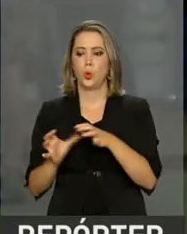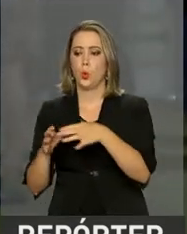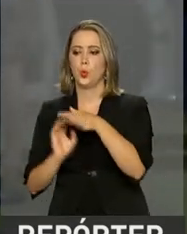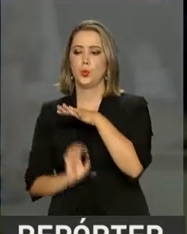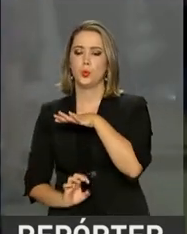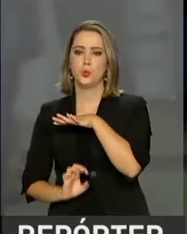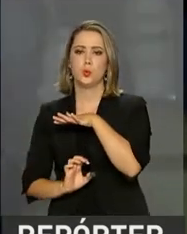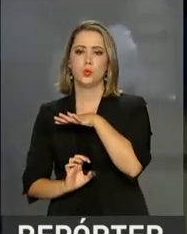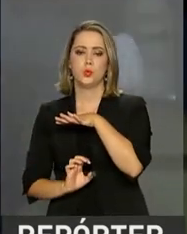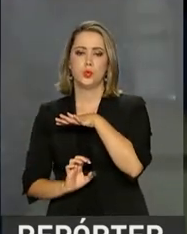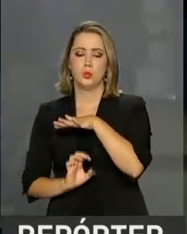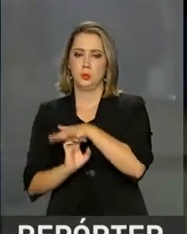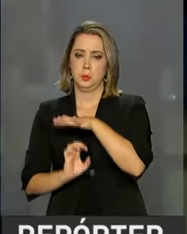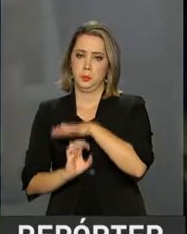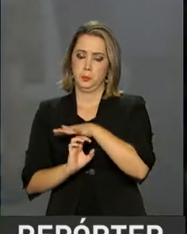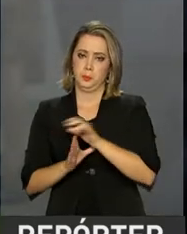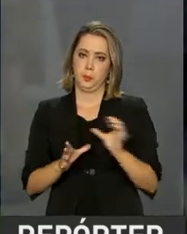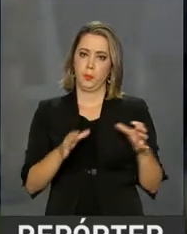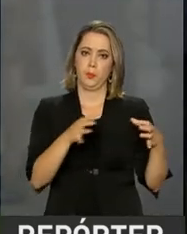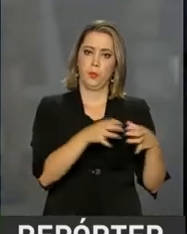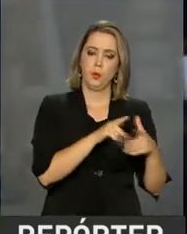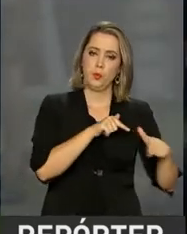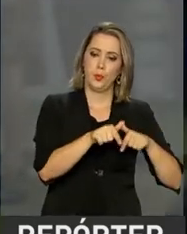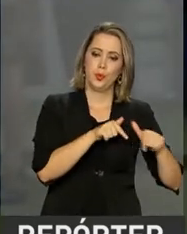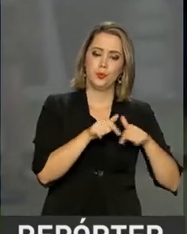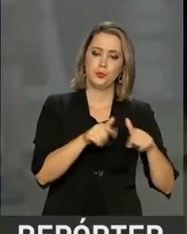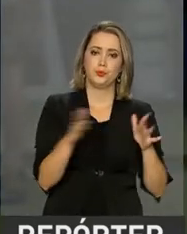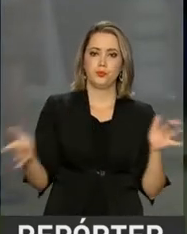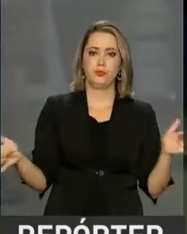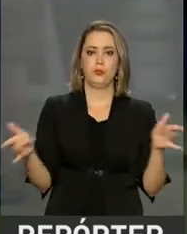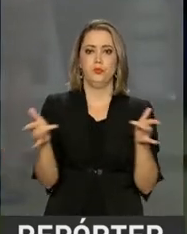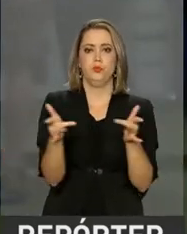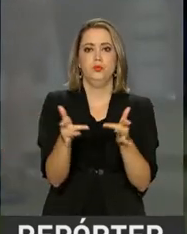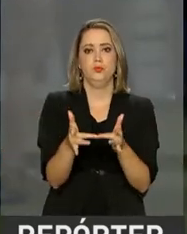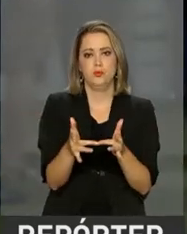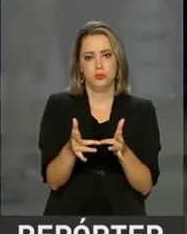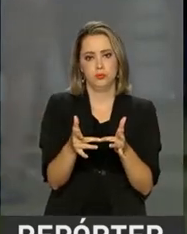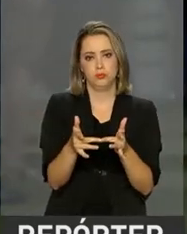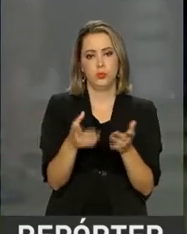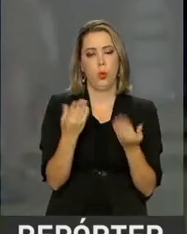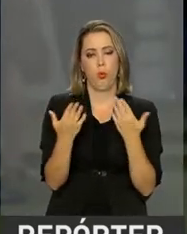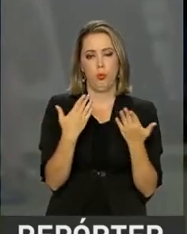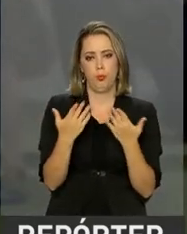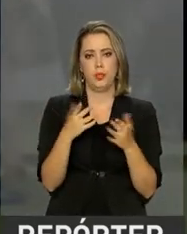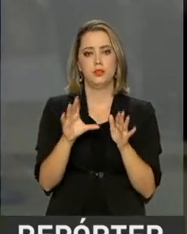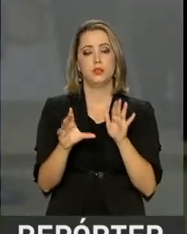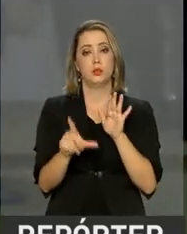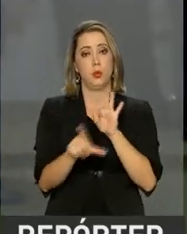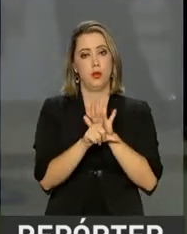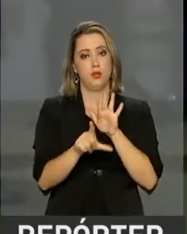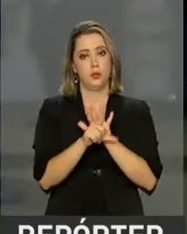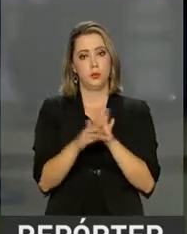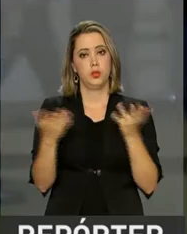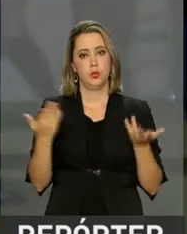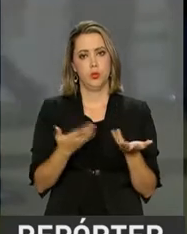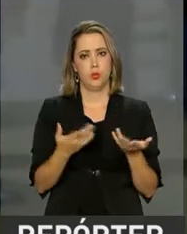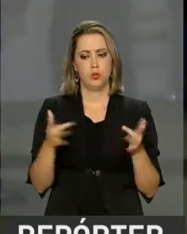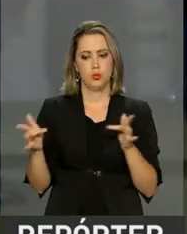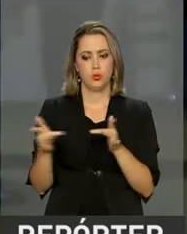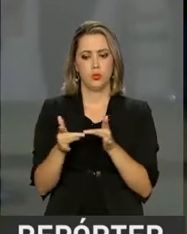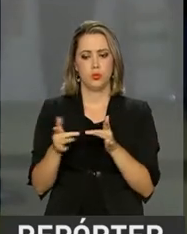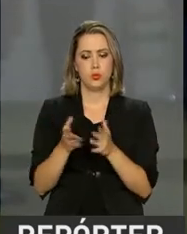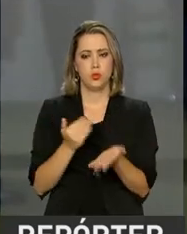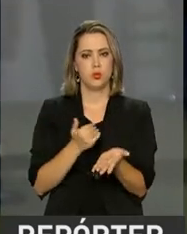que pelo projeto de lei passa a ter força de lei como a clt hoje em dia esses acordos quando